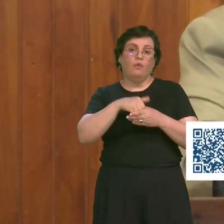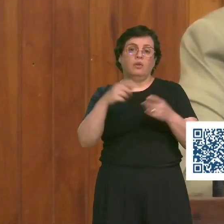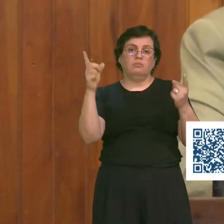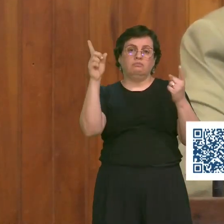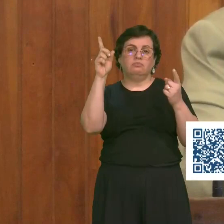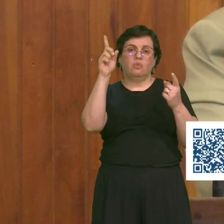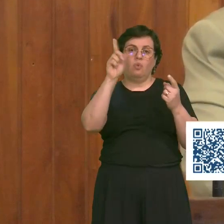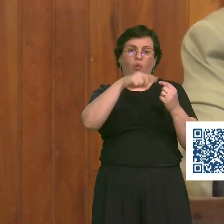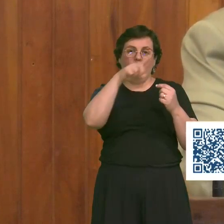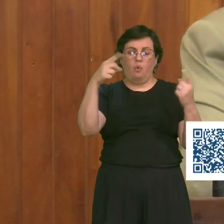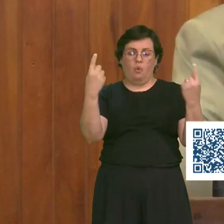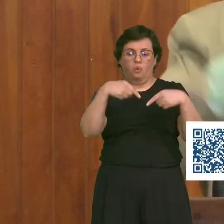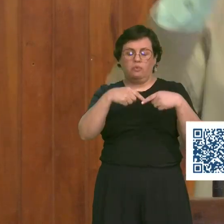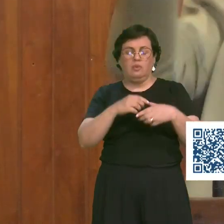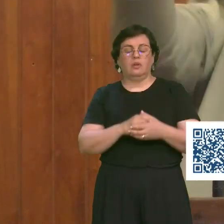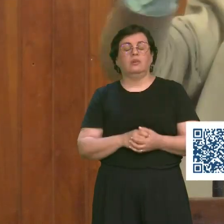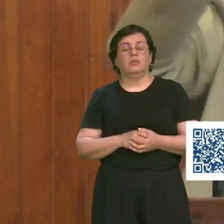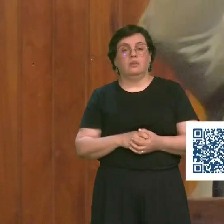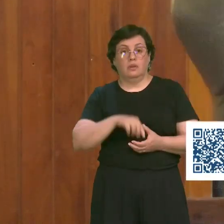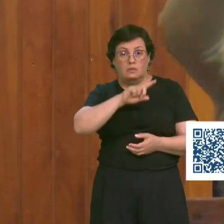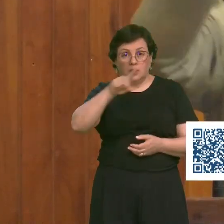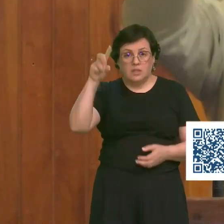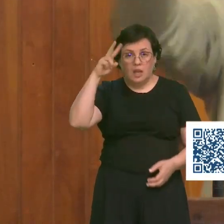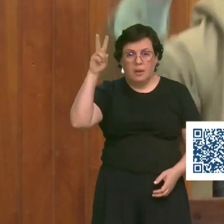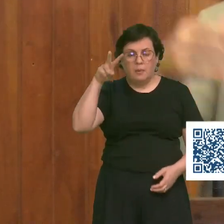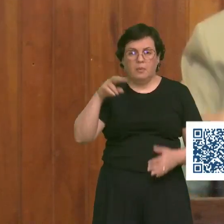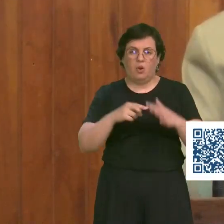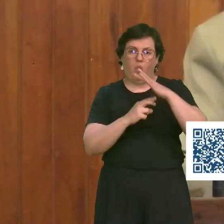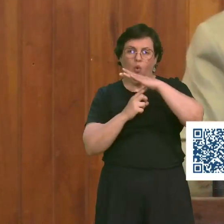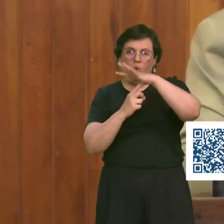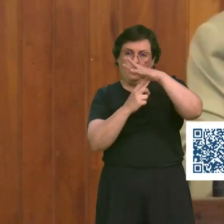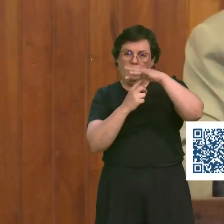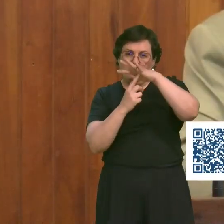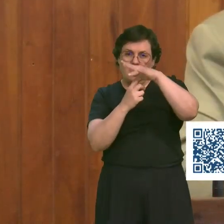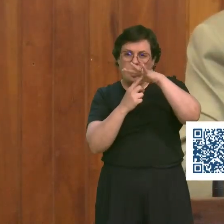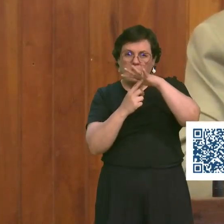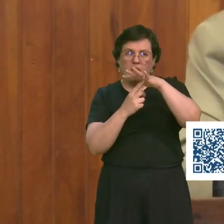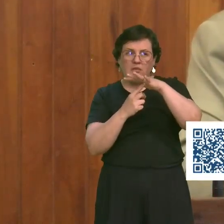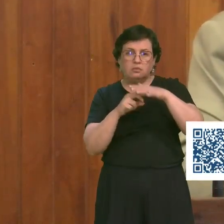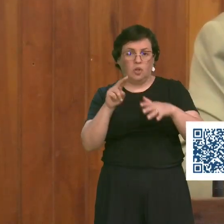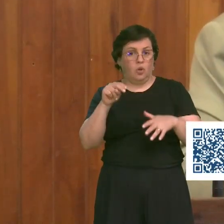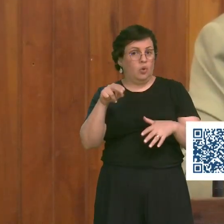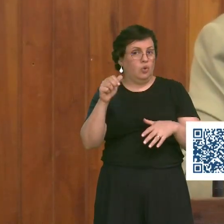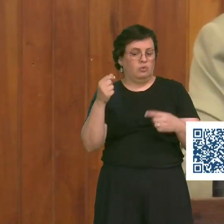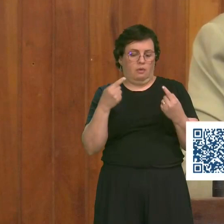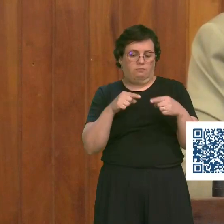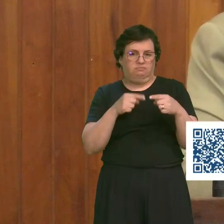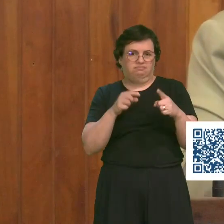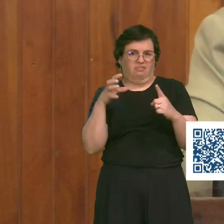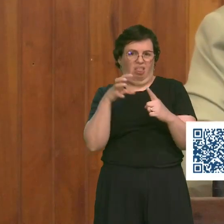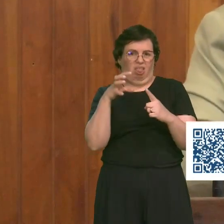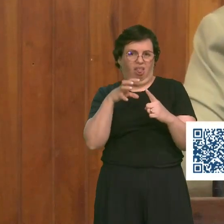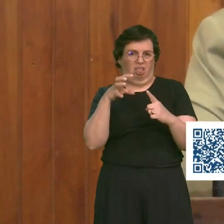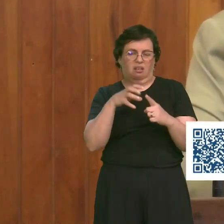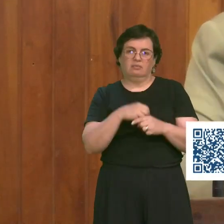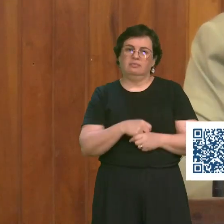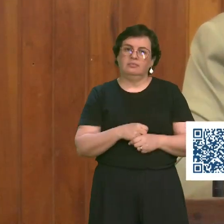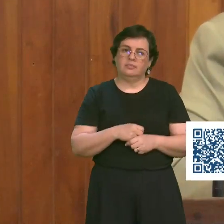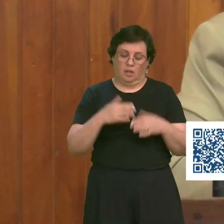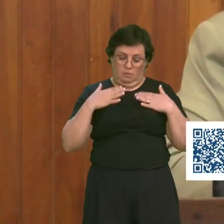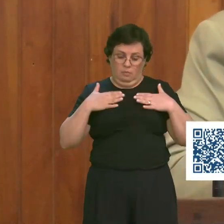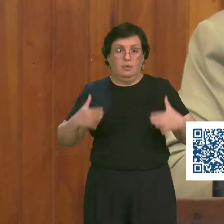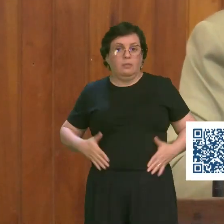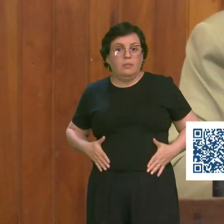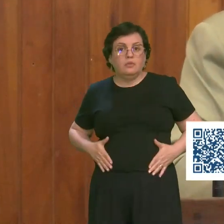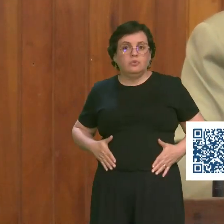contrato você acorda da rodoviária nunca fui ameaçado na minha integridade